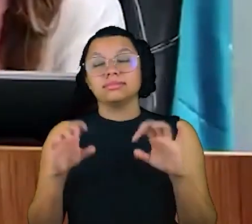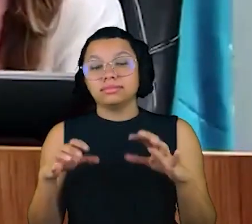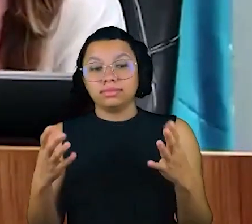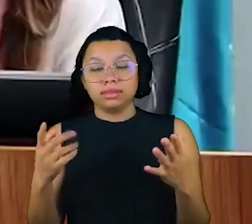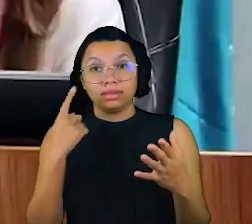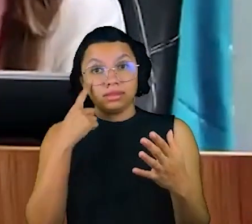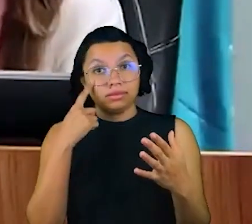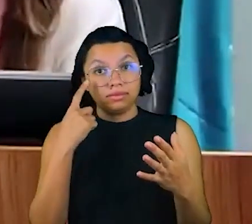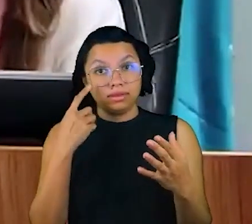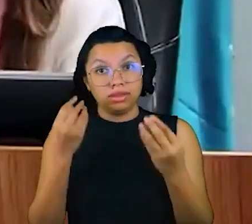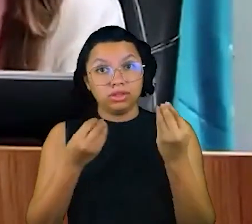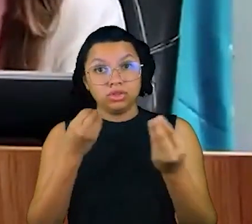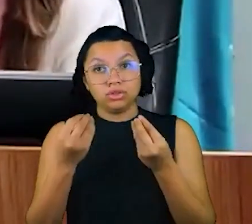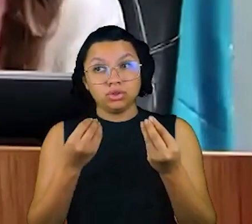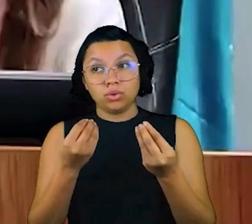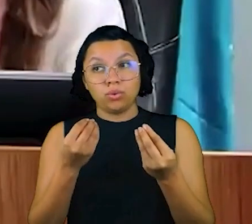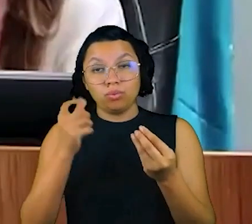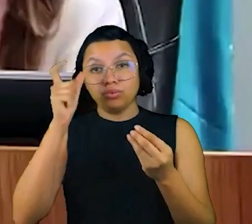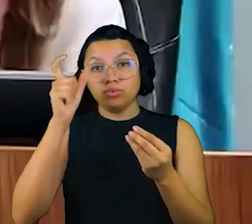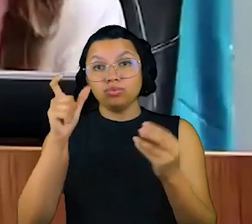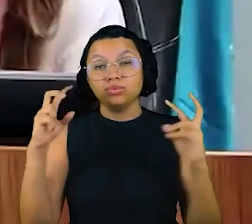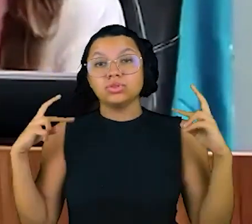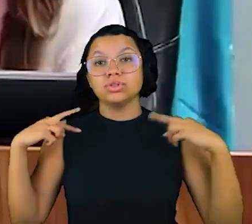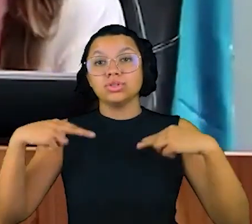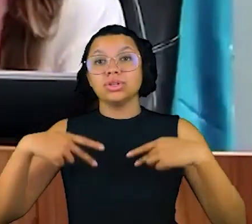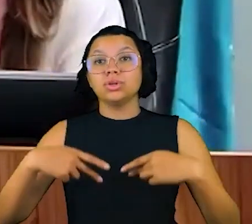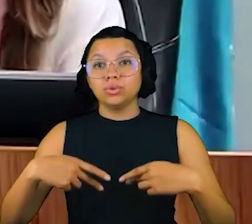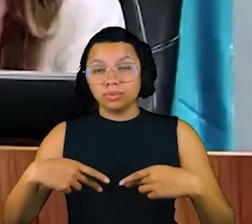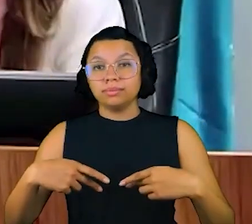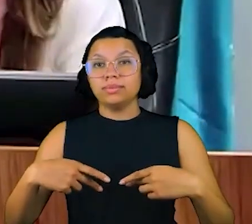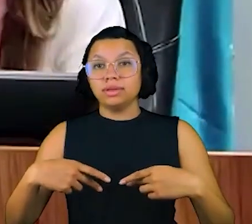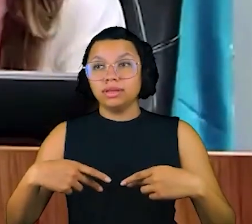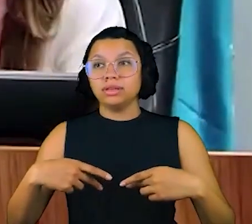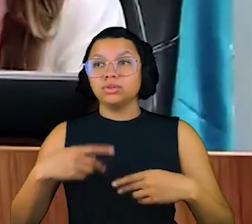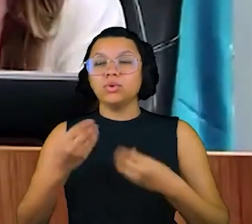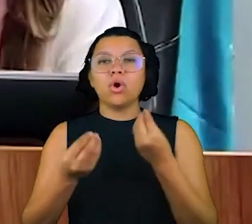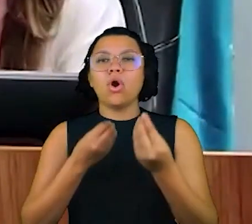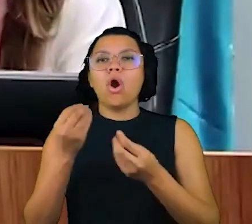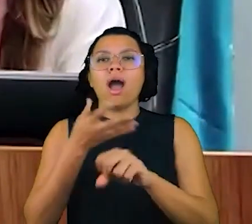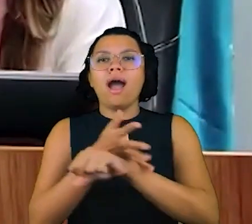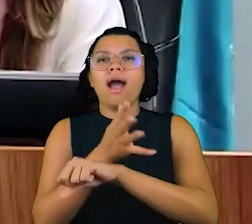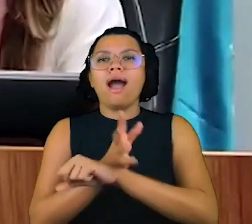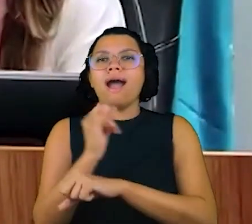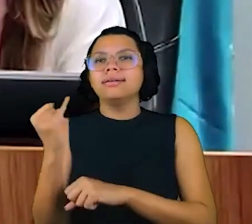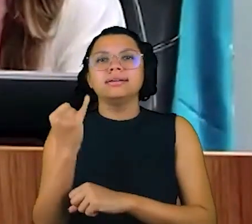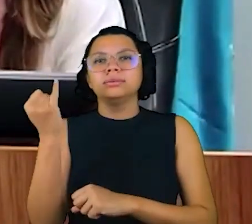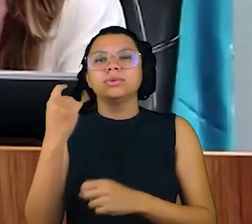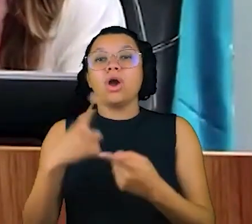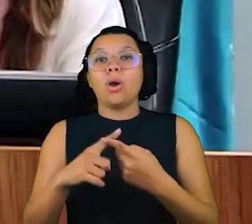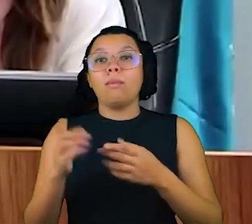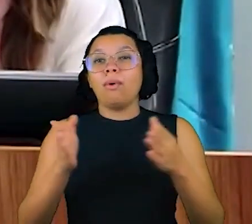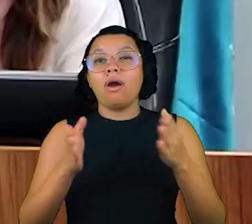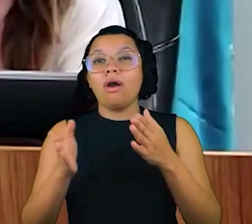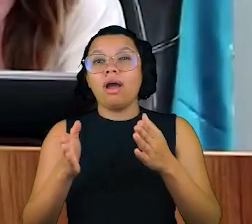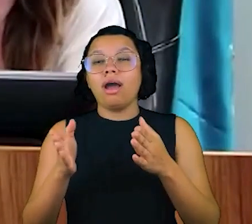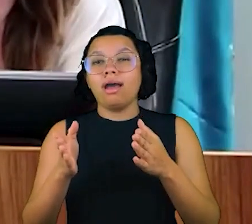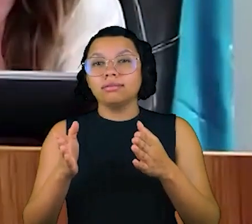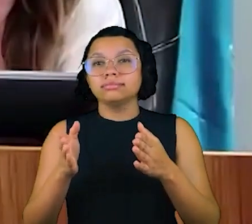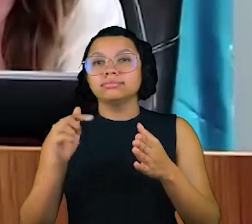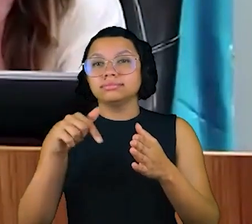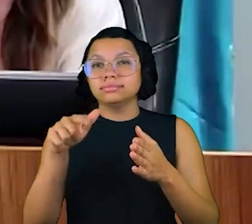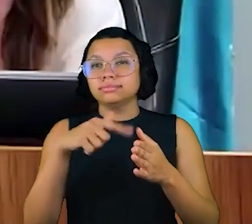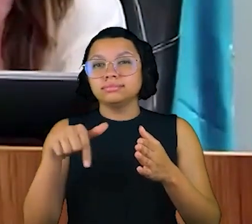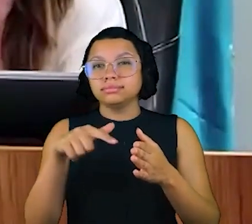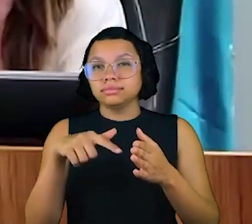complicado. Mas, assim, veja como, Renata, como ser humano, lá na hora, como a prática é importante. Porque num